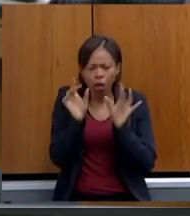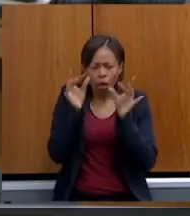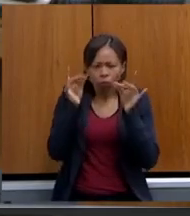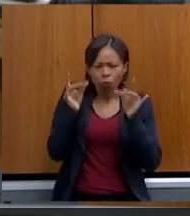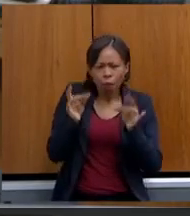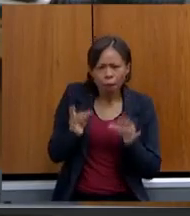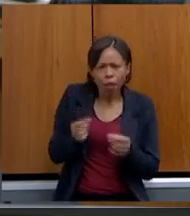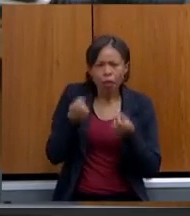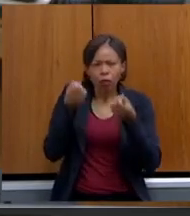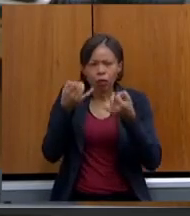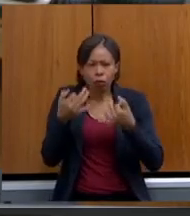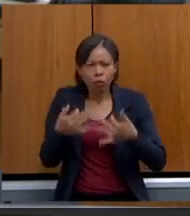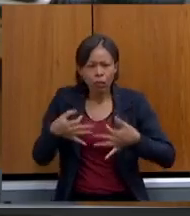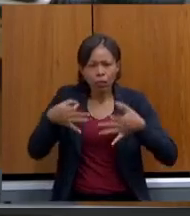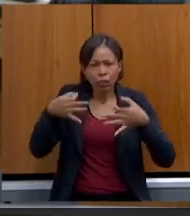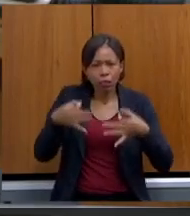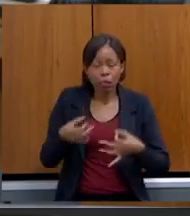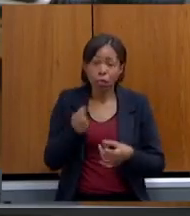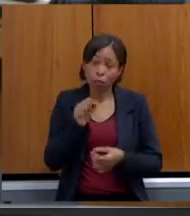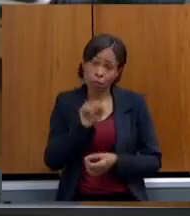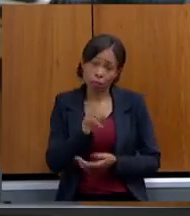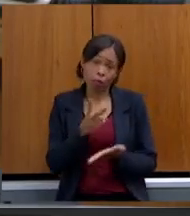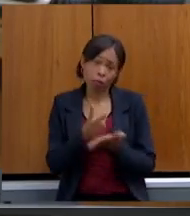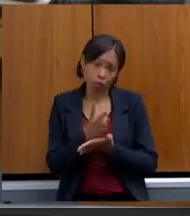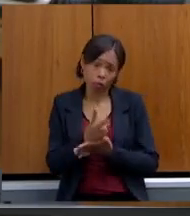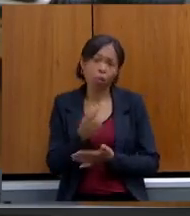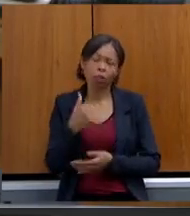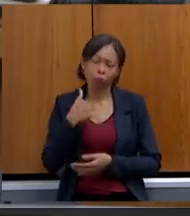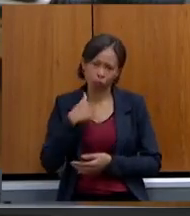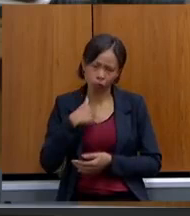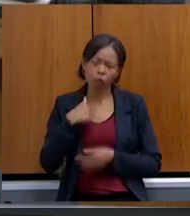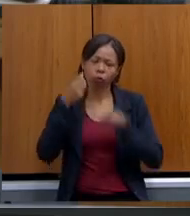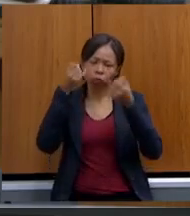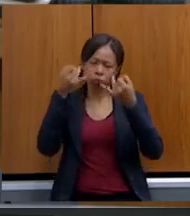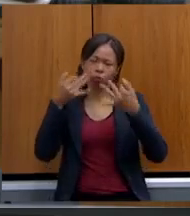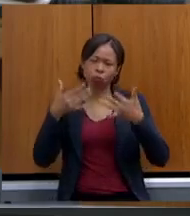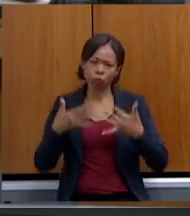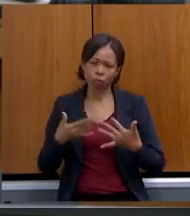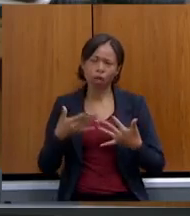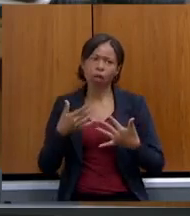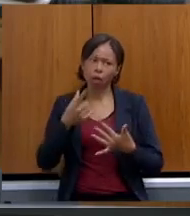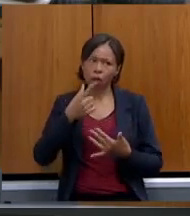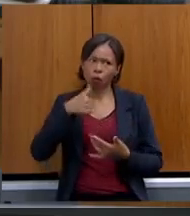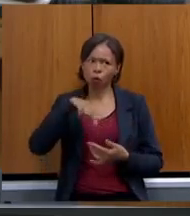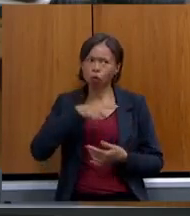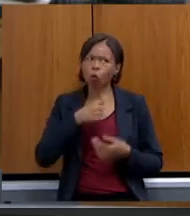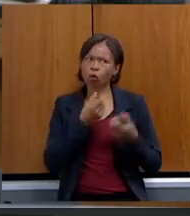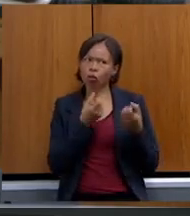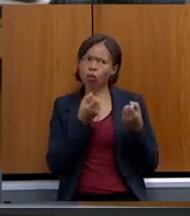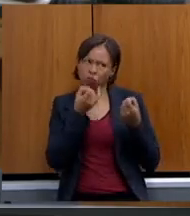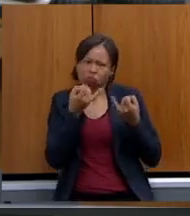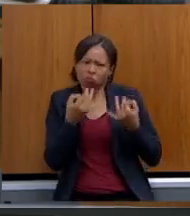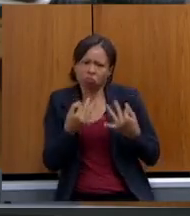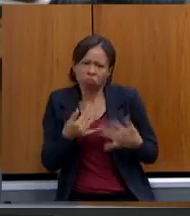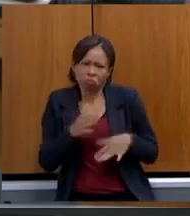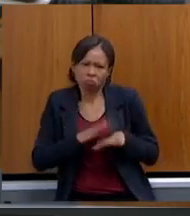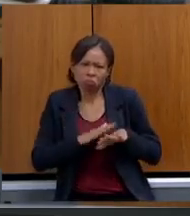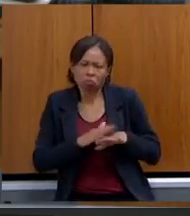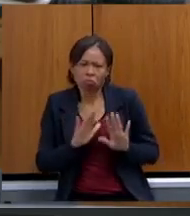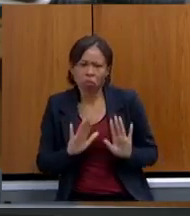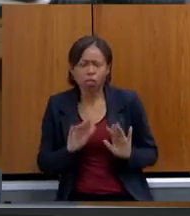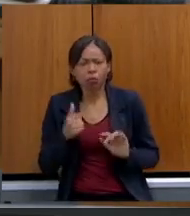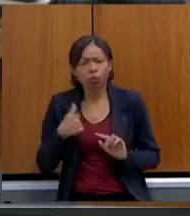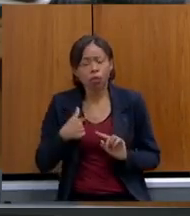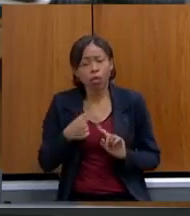sempre que possível sempre que necessário eu sigo fazendo assim o esclarecimento uma interpretação Nossa de que eu vejo